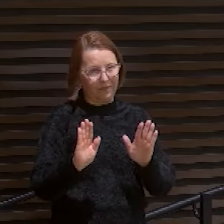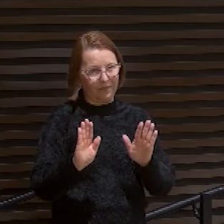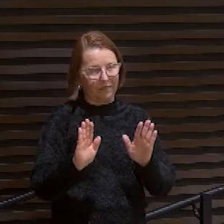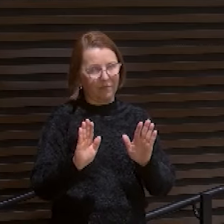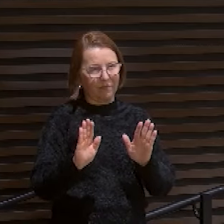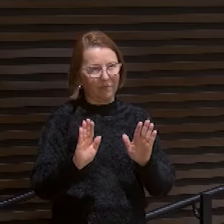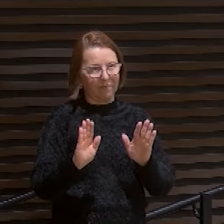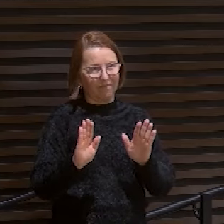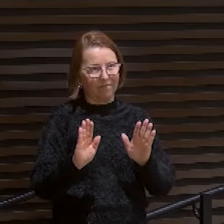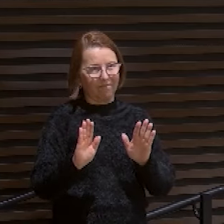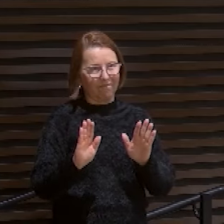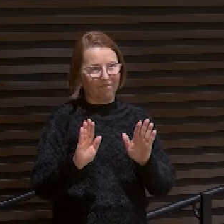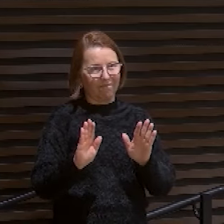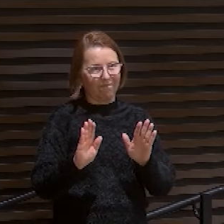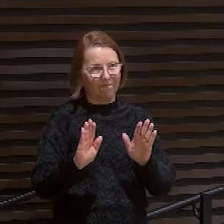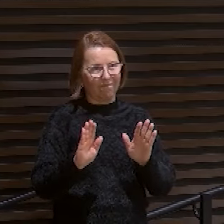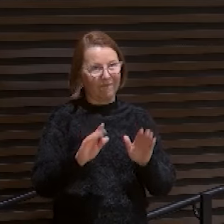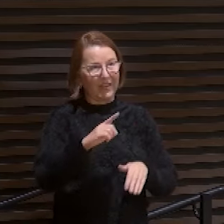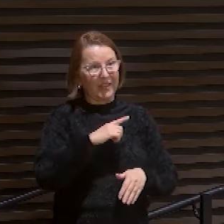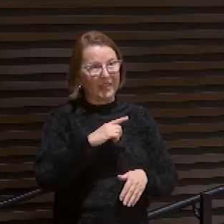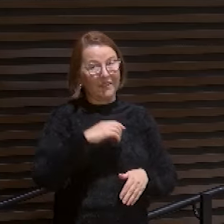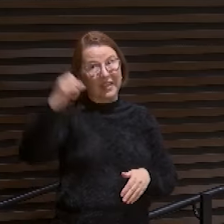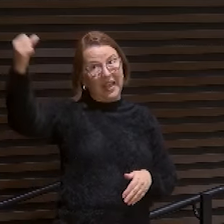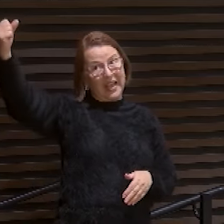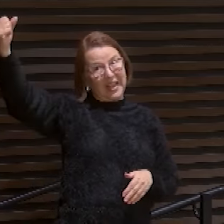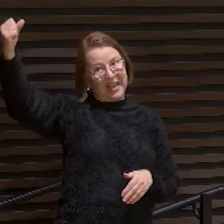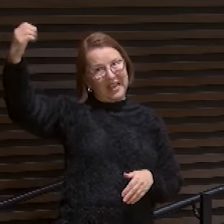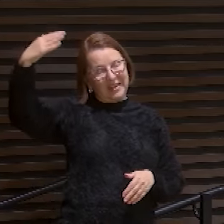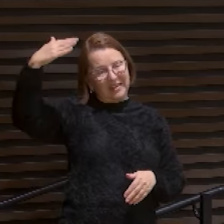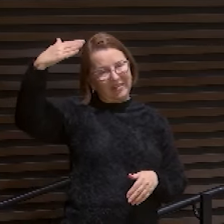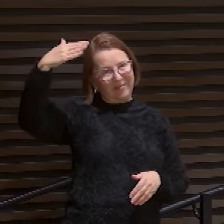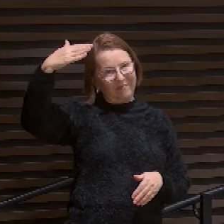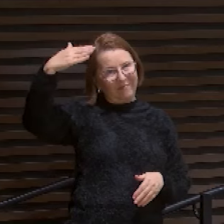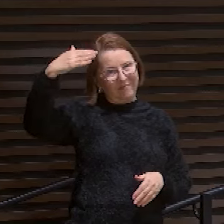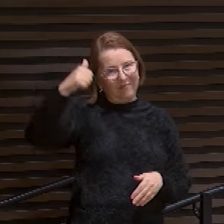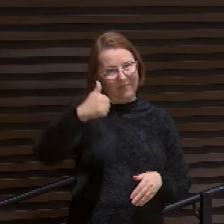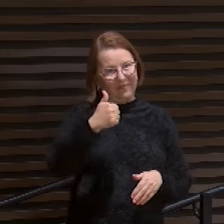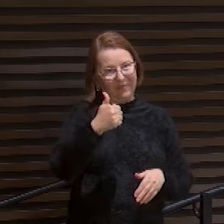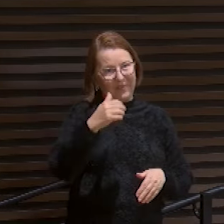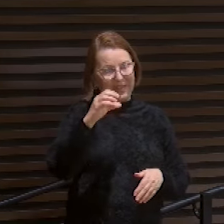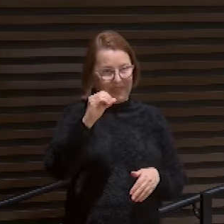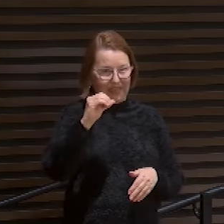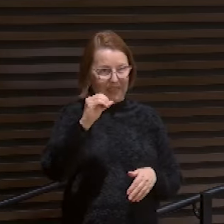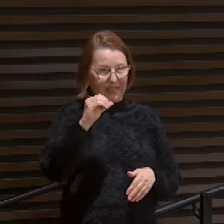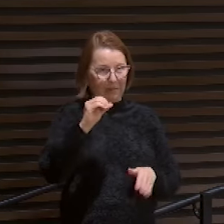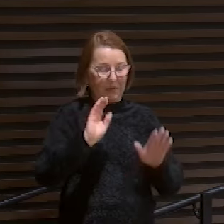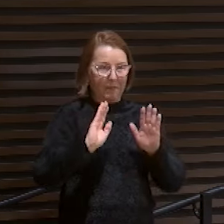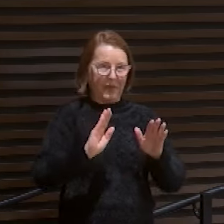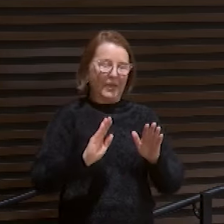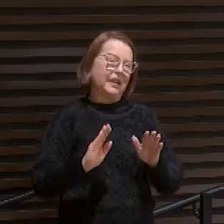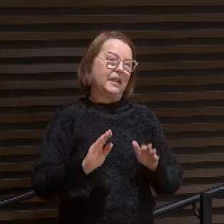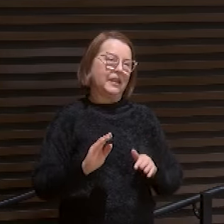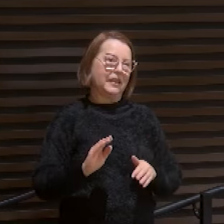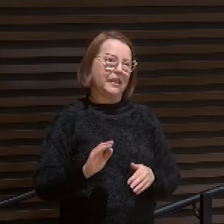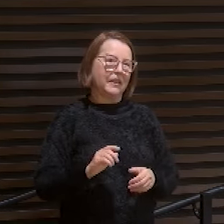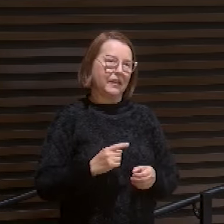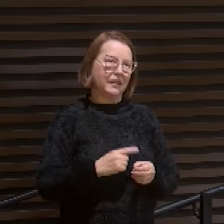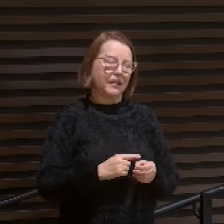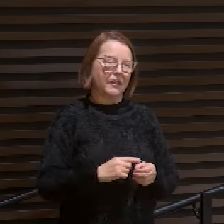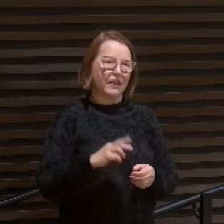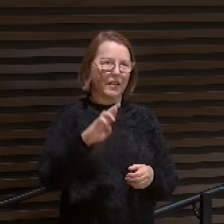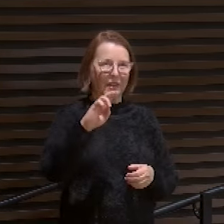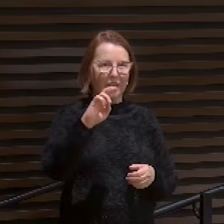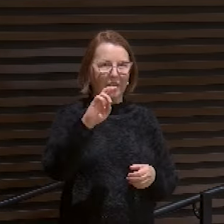funcionou a graça. A 10ª parada é em Refidim, onde o povo